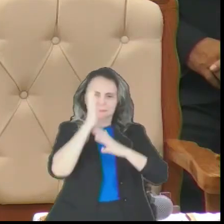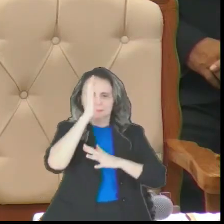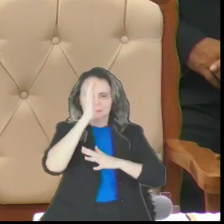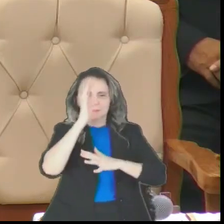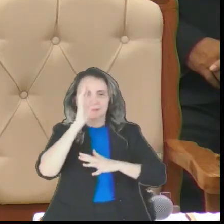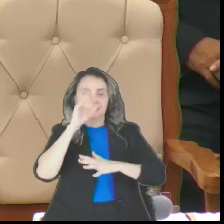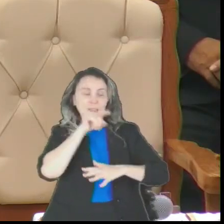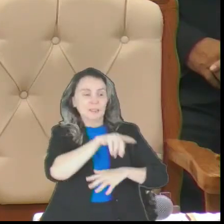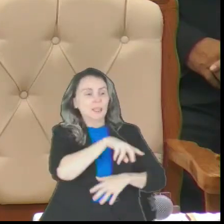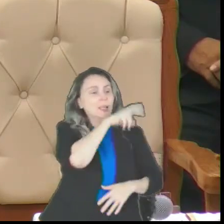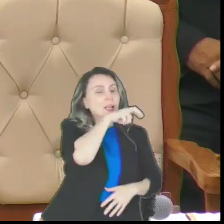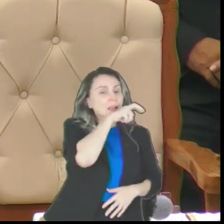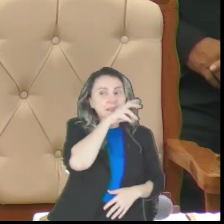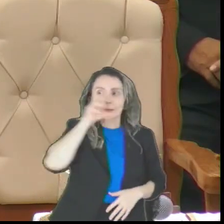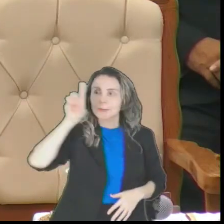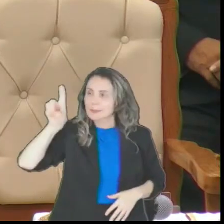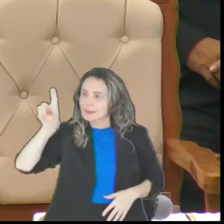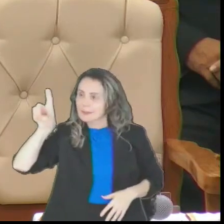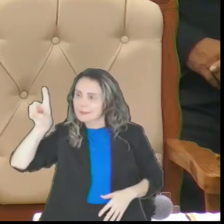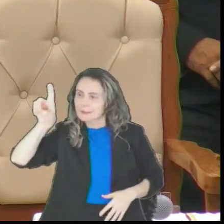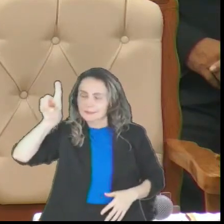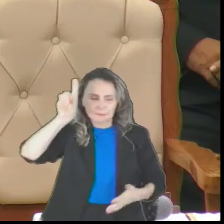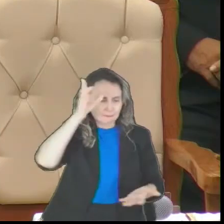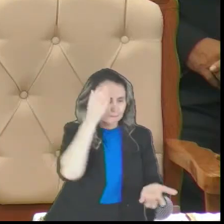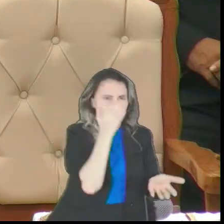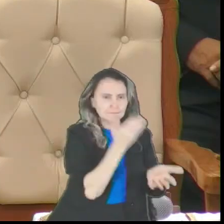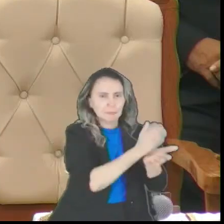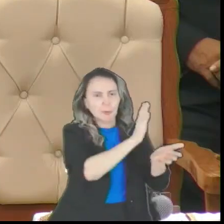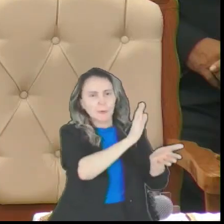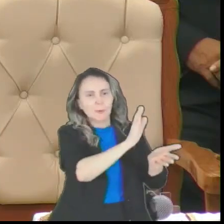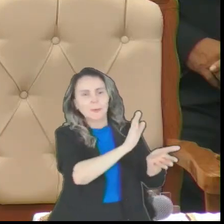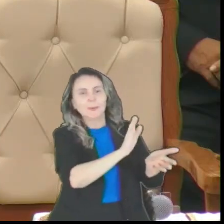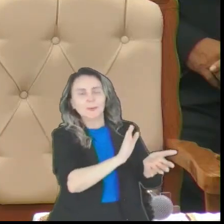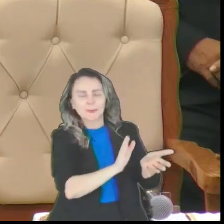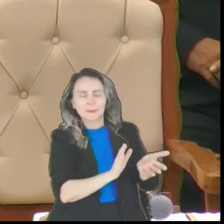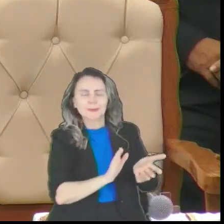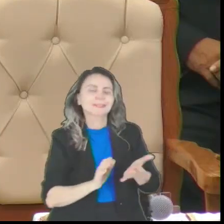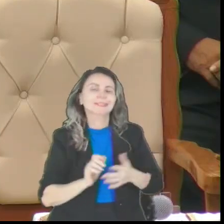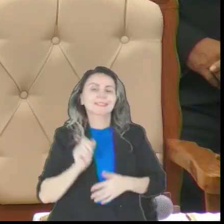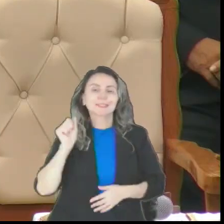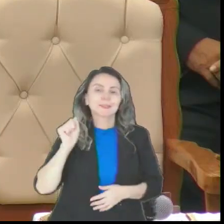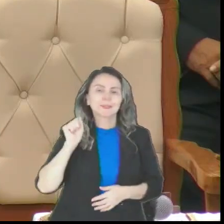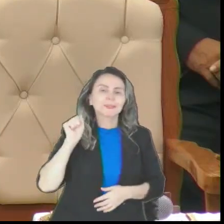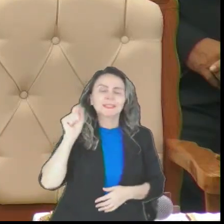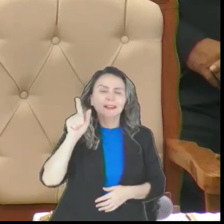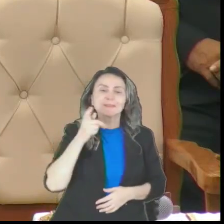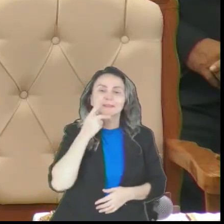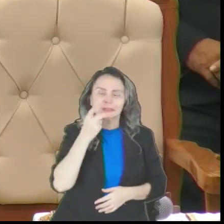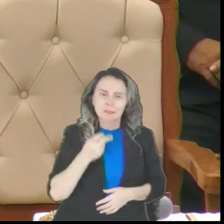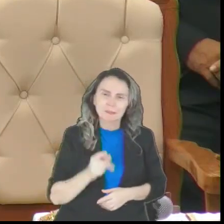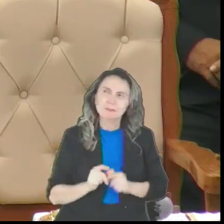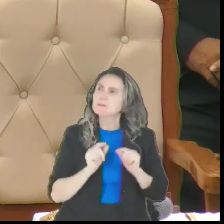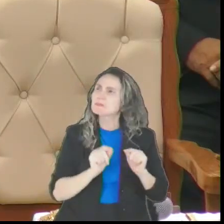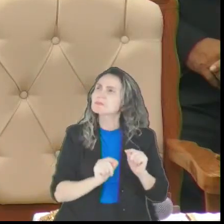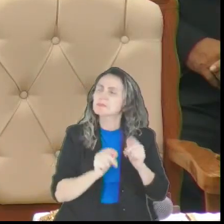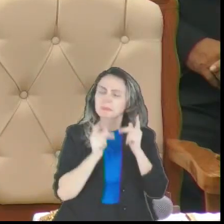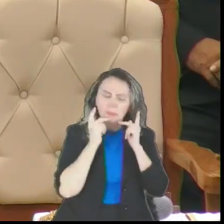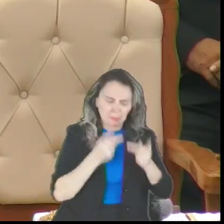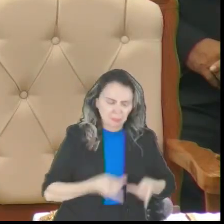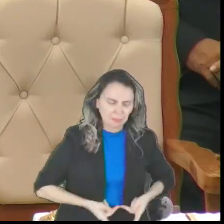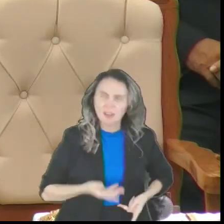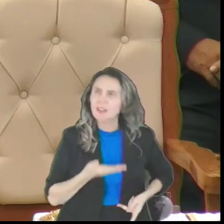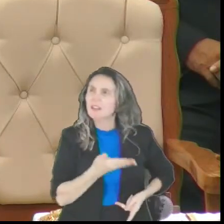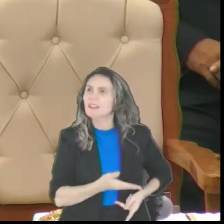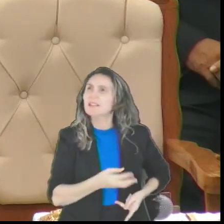serpente, vai nos dar vitória outra vez. Por isso que Davi diz, o que este homem, Deus, que pecou, que prevaricou,